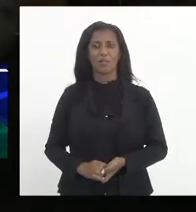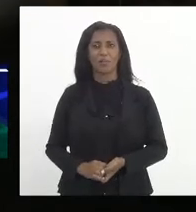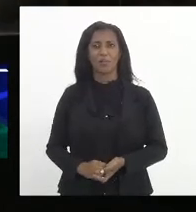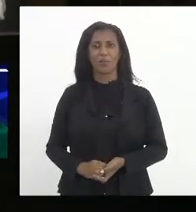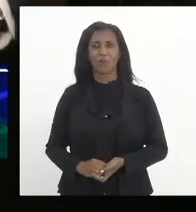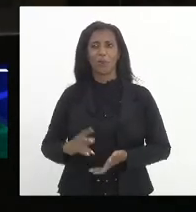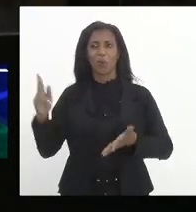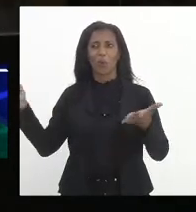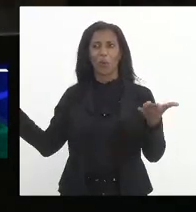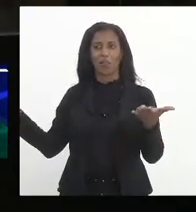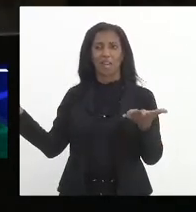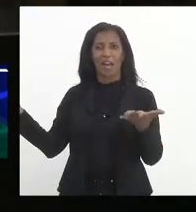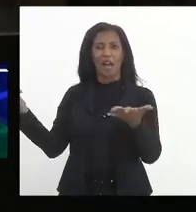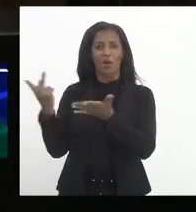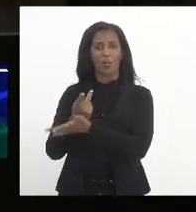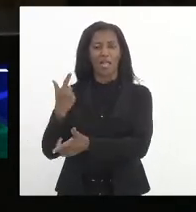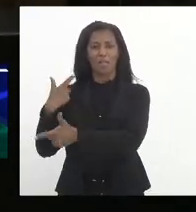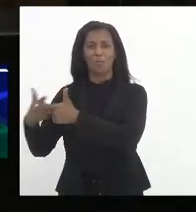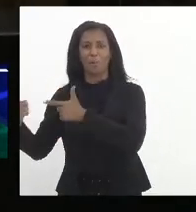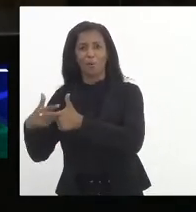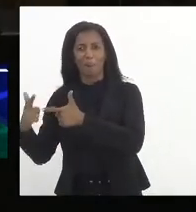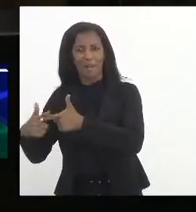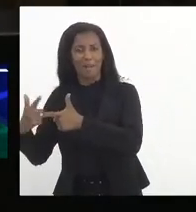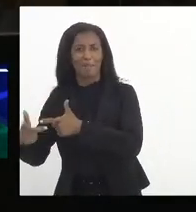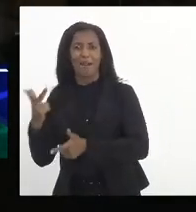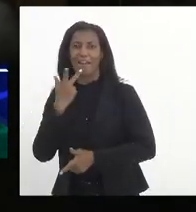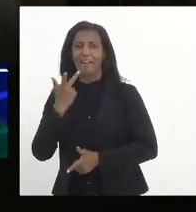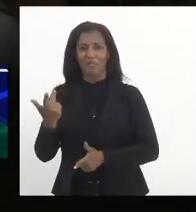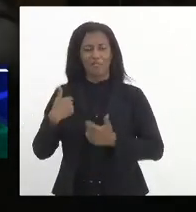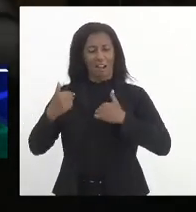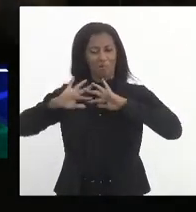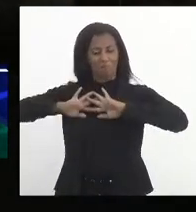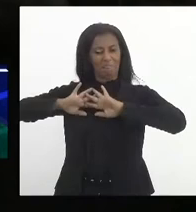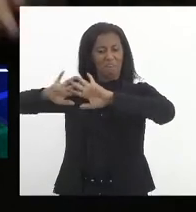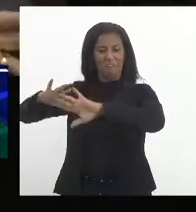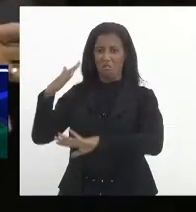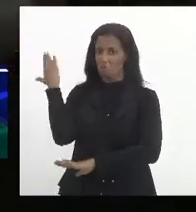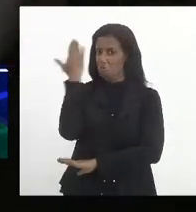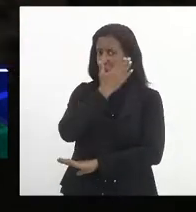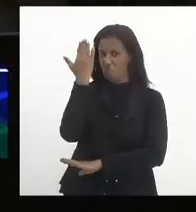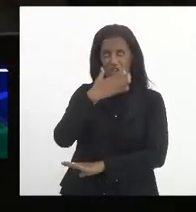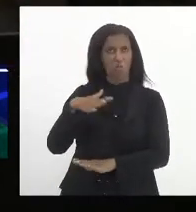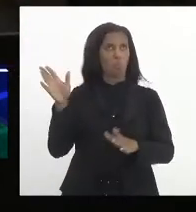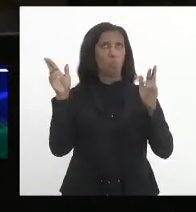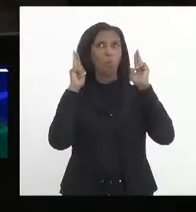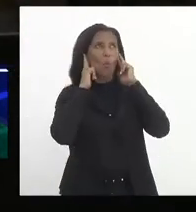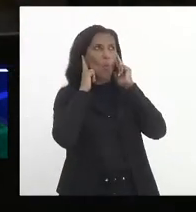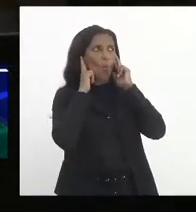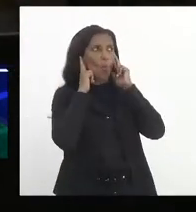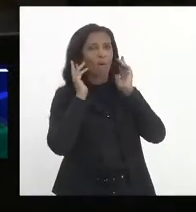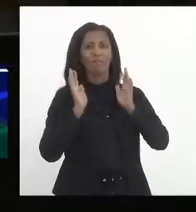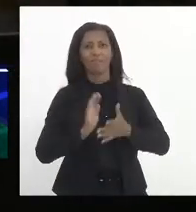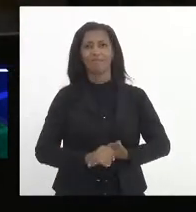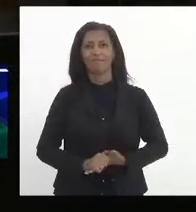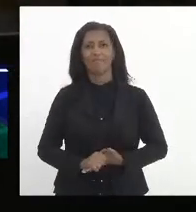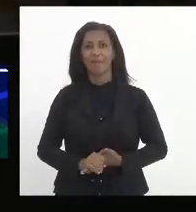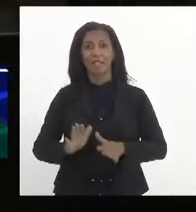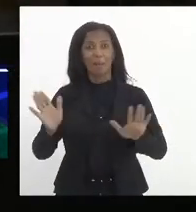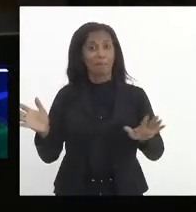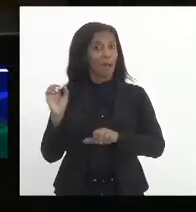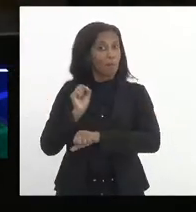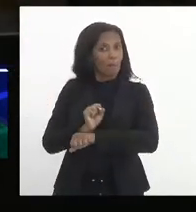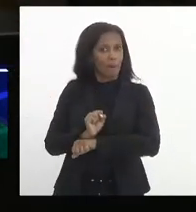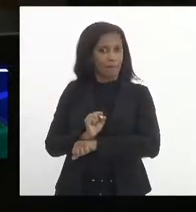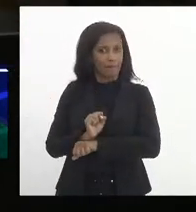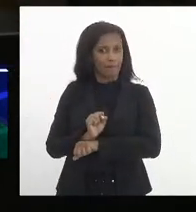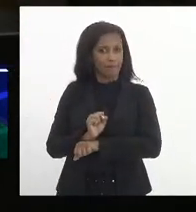ele disse que não é com ele que ele não sabe de nada que ele não viu que ele não ouviu mas não para